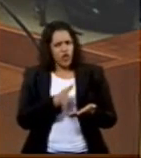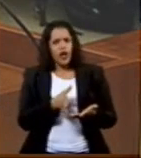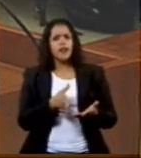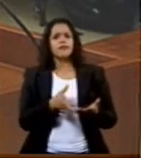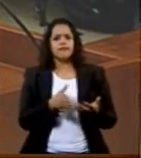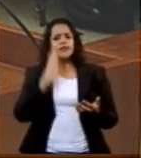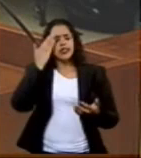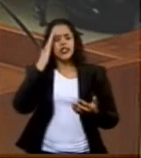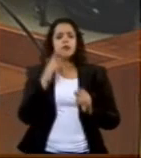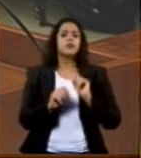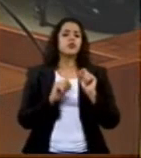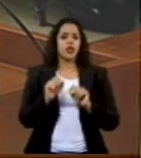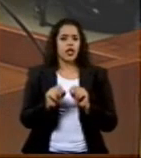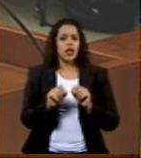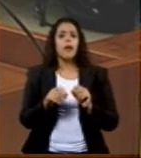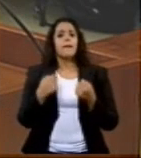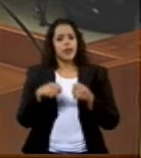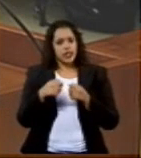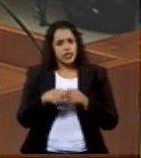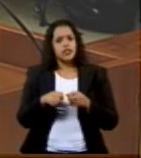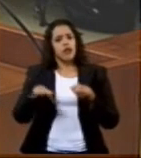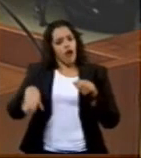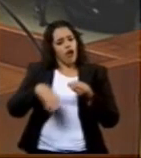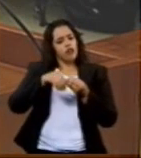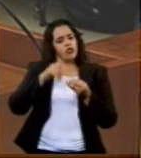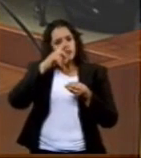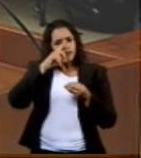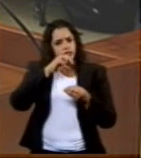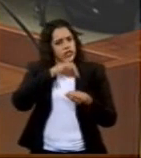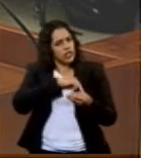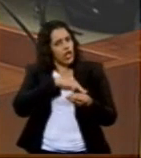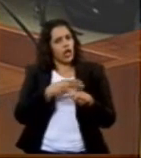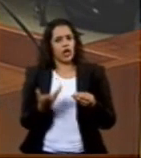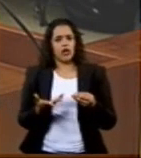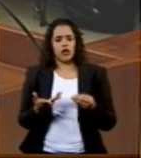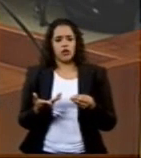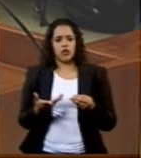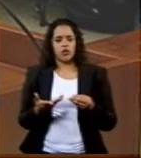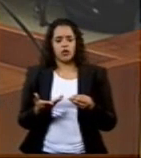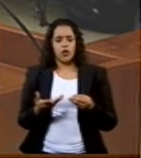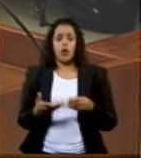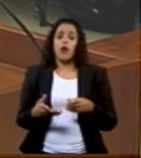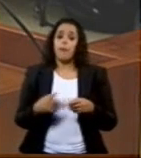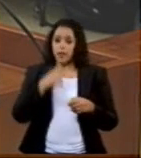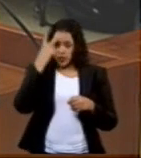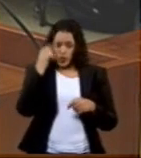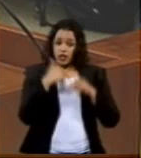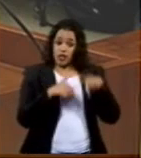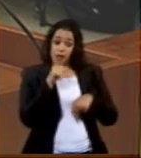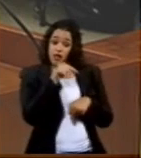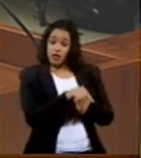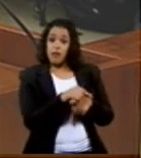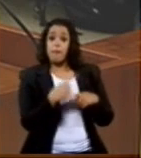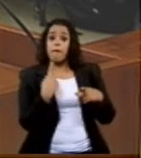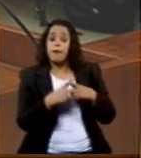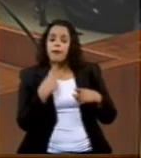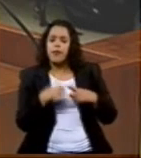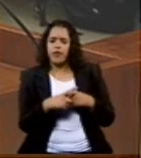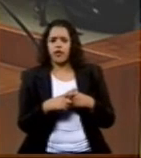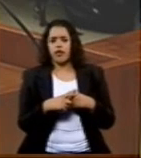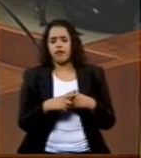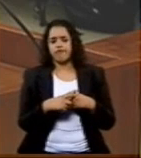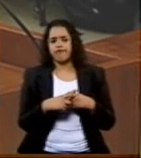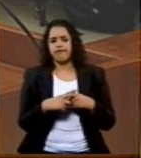com o entendimento de extensão do aludido adicional aos trabalhadores portuários avulso, exatamente